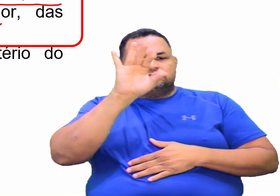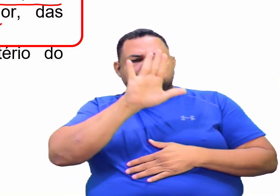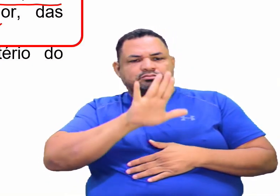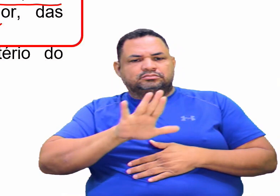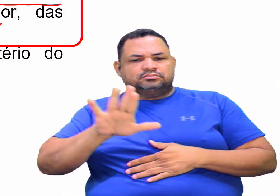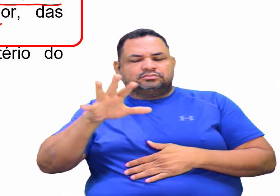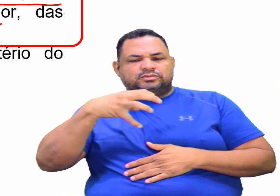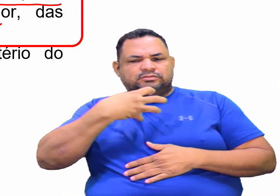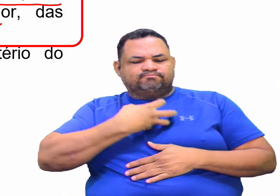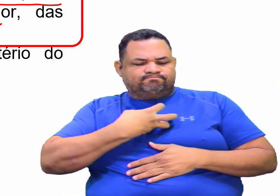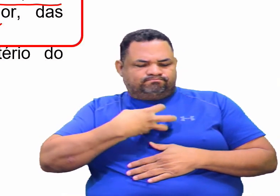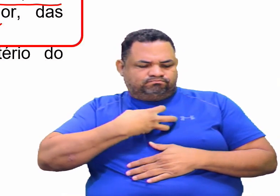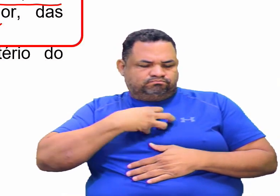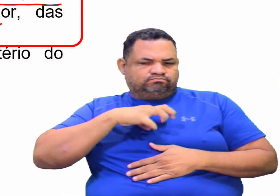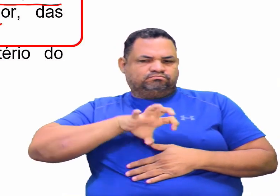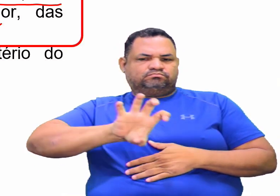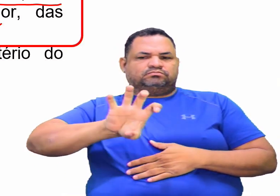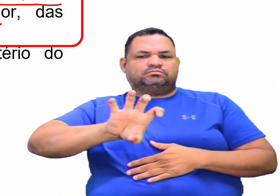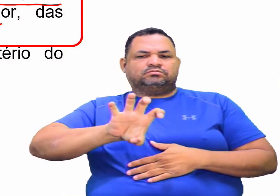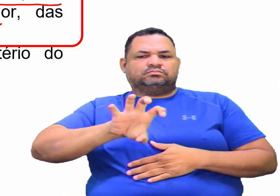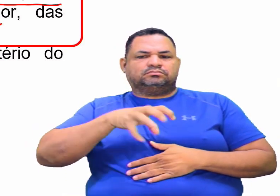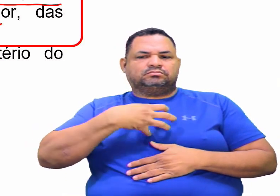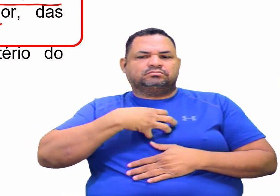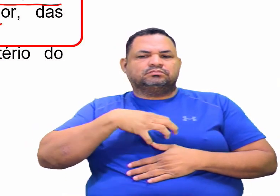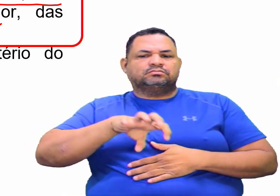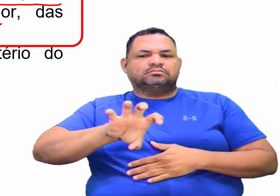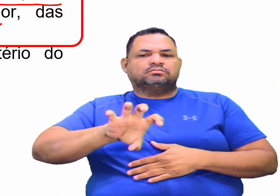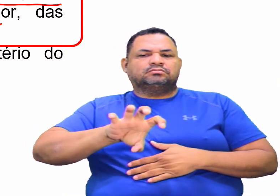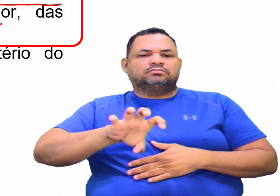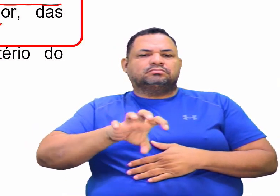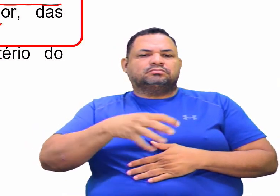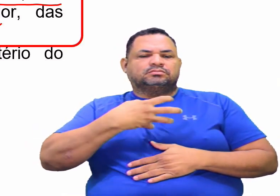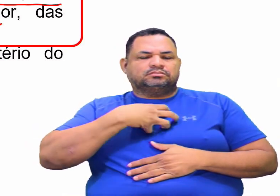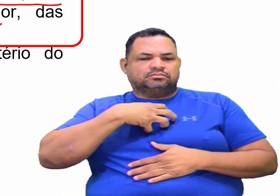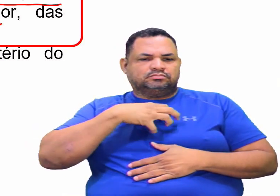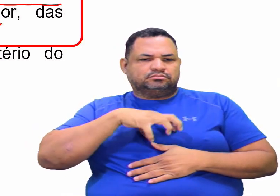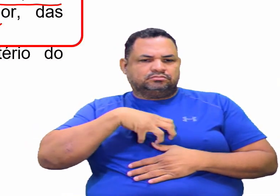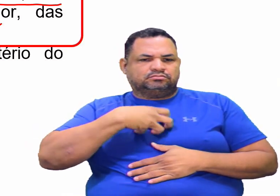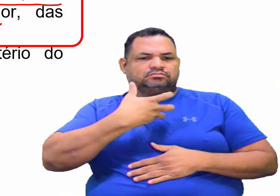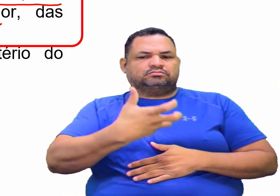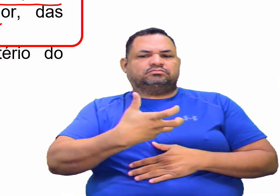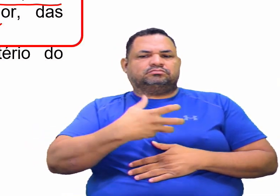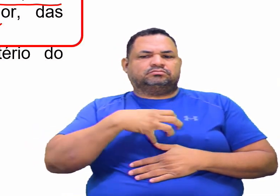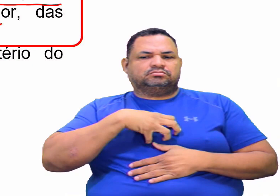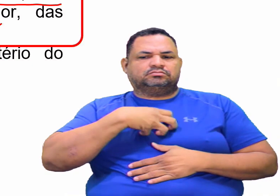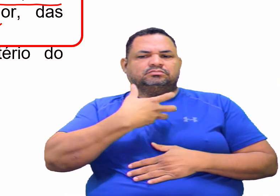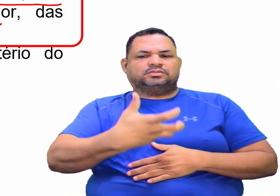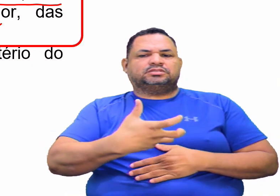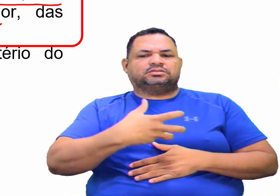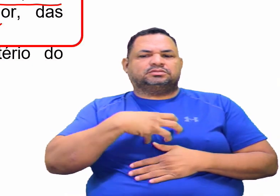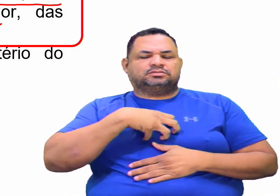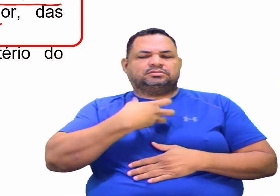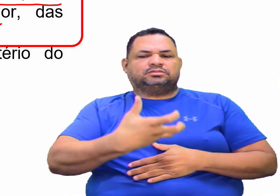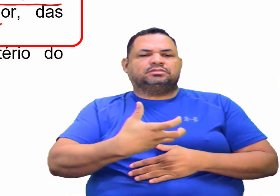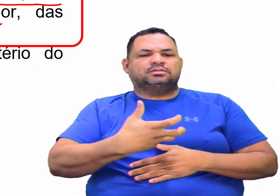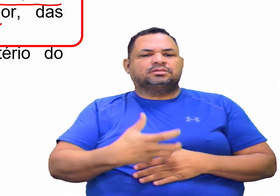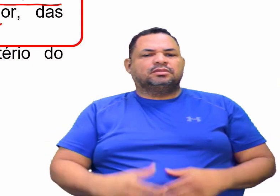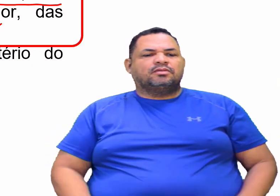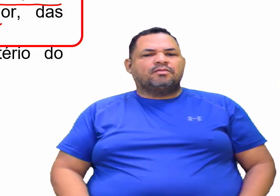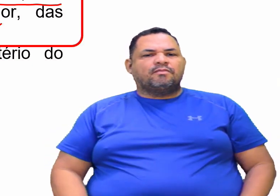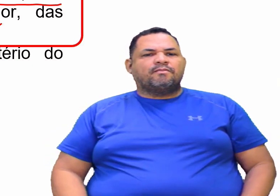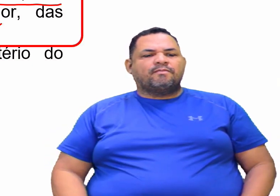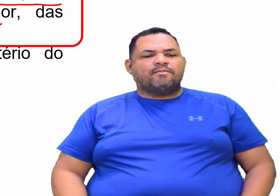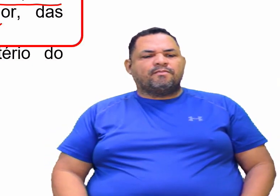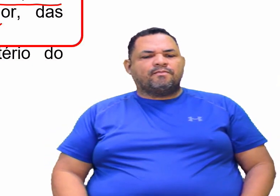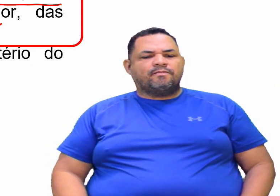que vêm do fundo do ser, né? Aí a expressão interior,